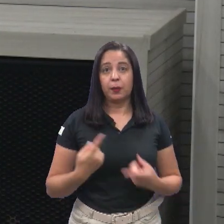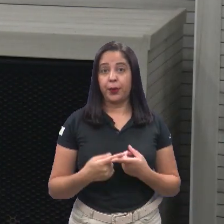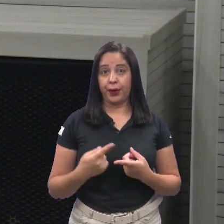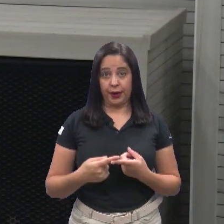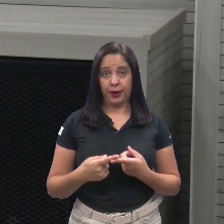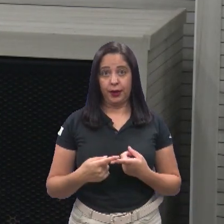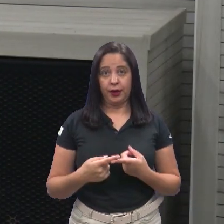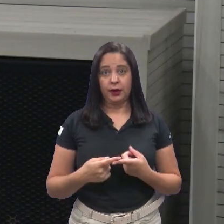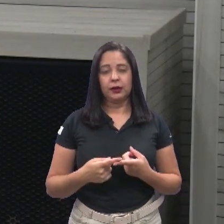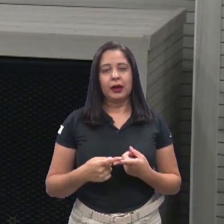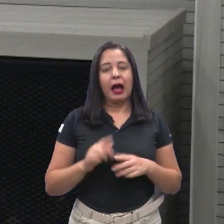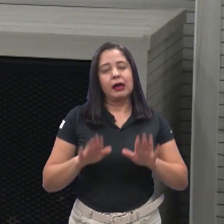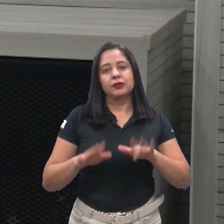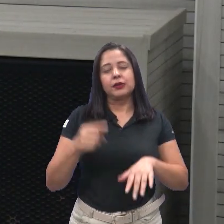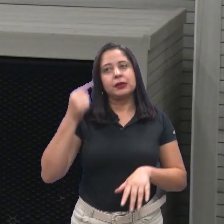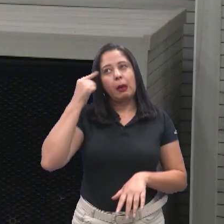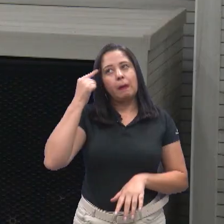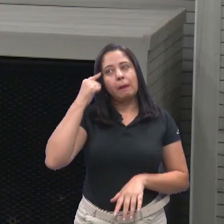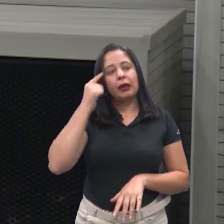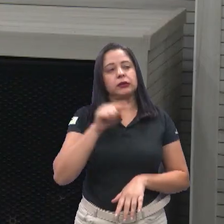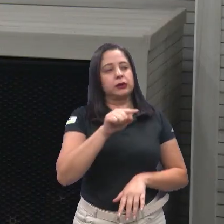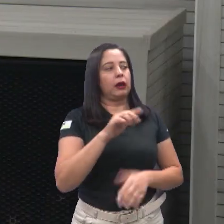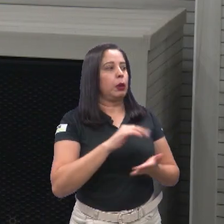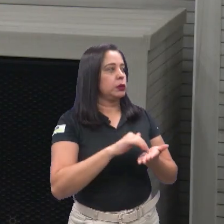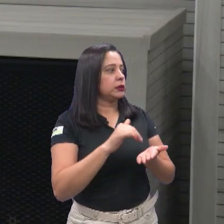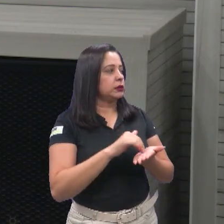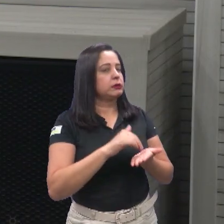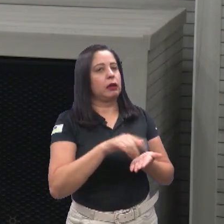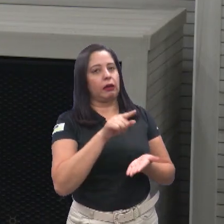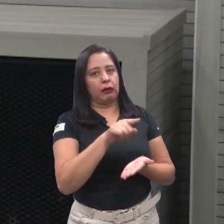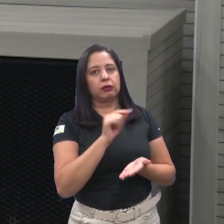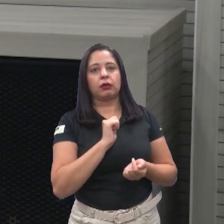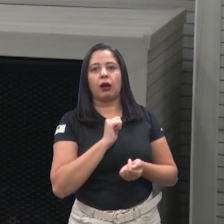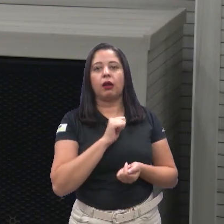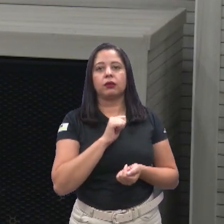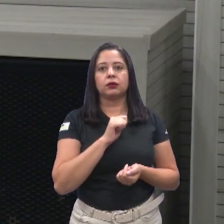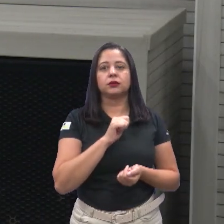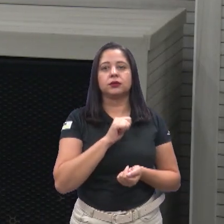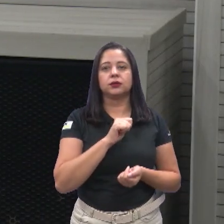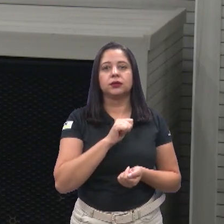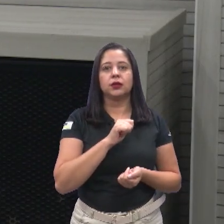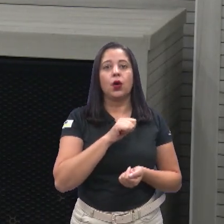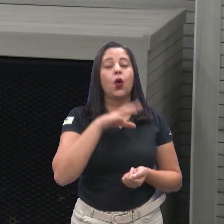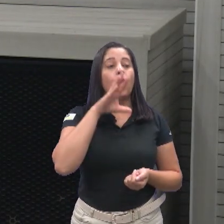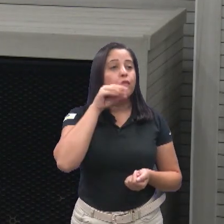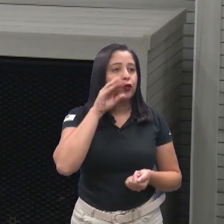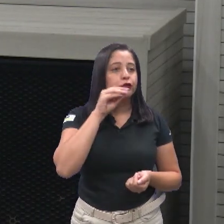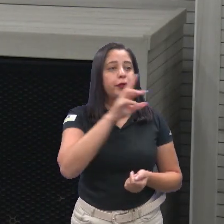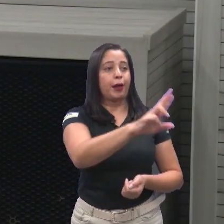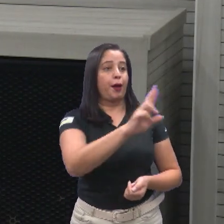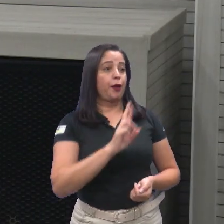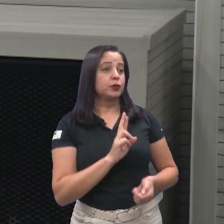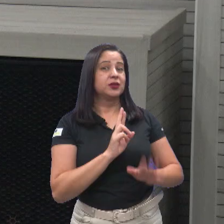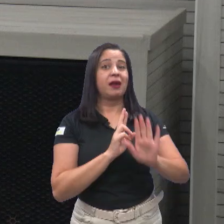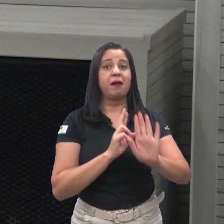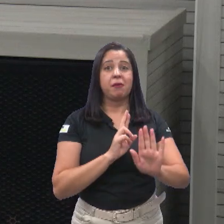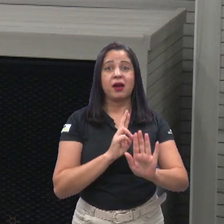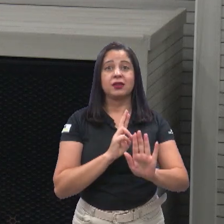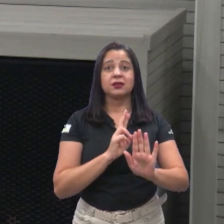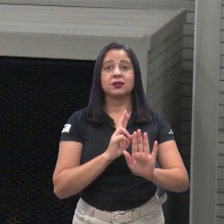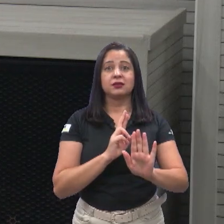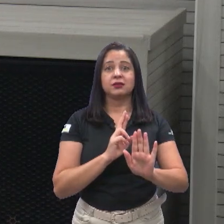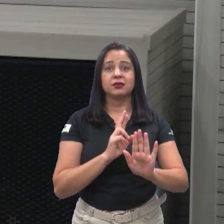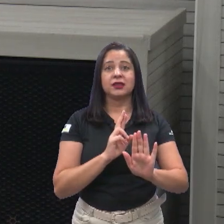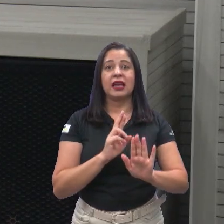a gente pensa no secretário, em algum funcionário do acesso já, mas quem poderia vir